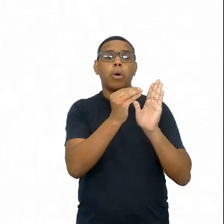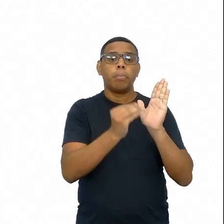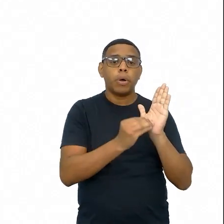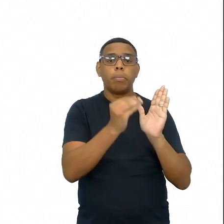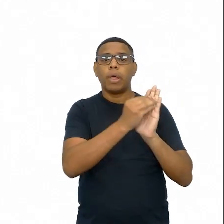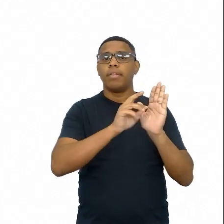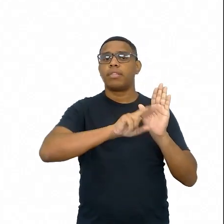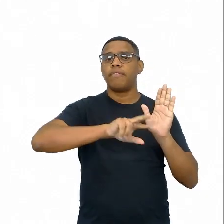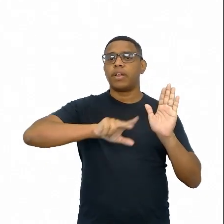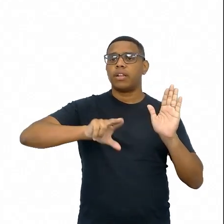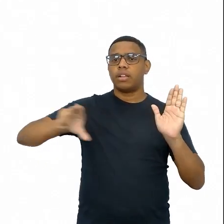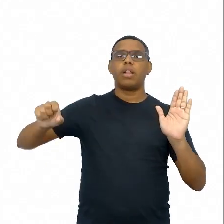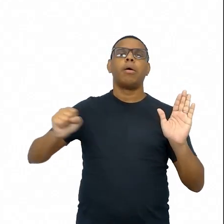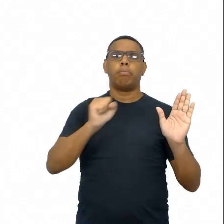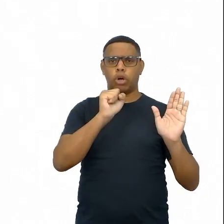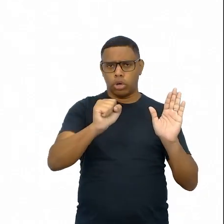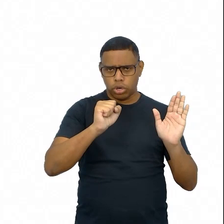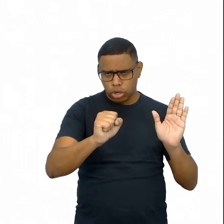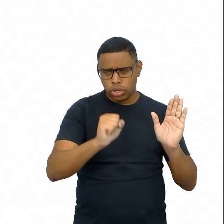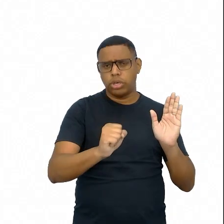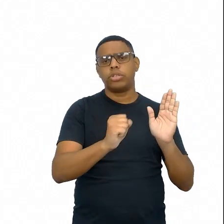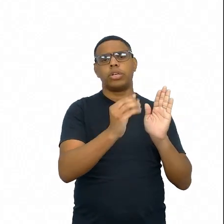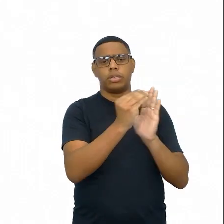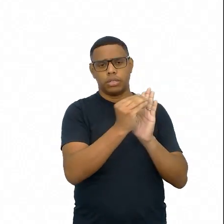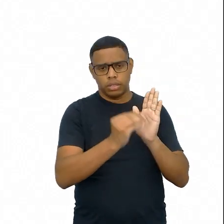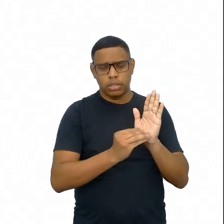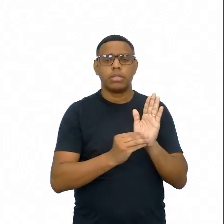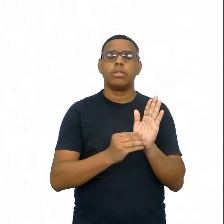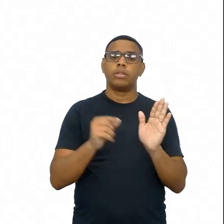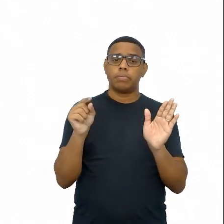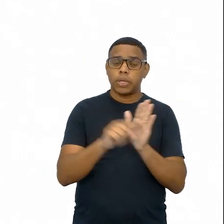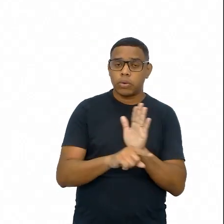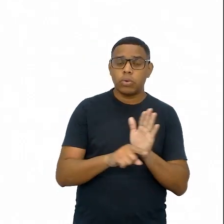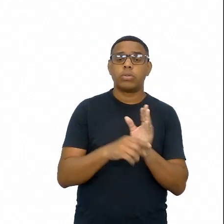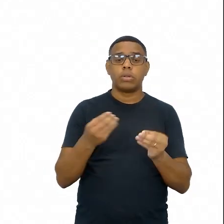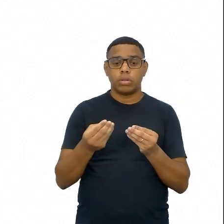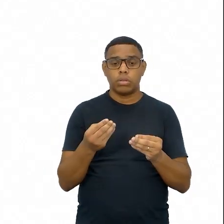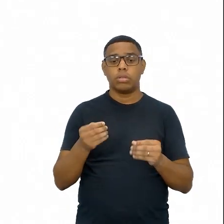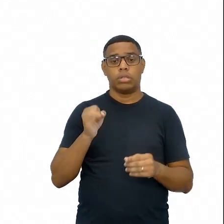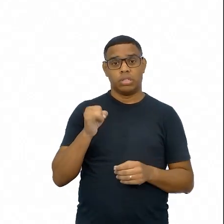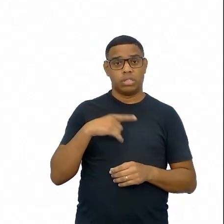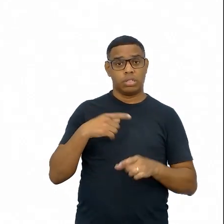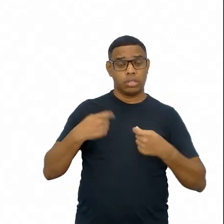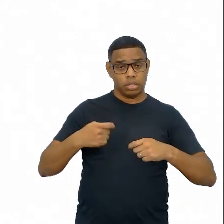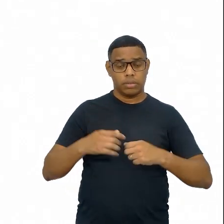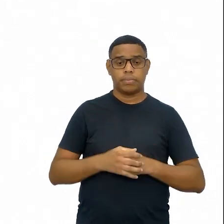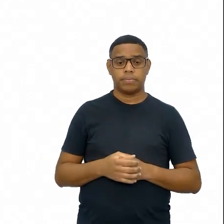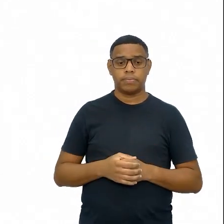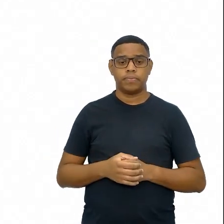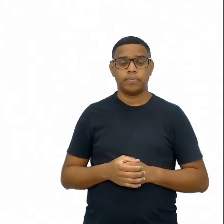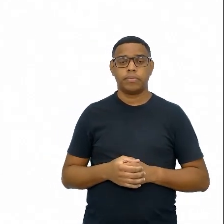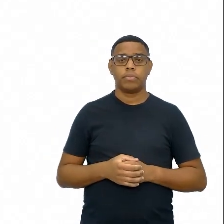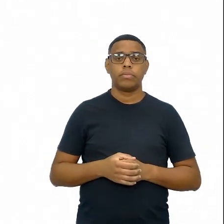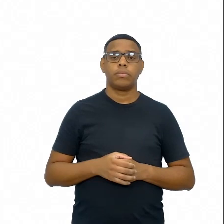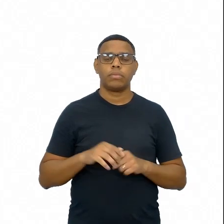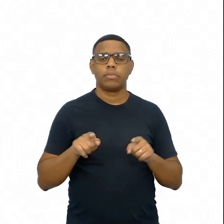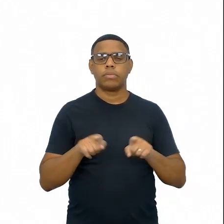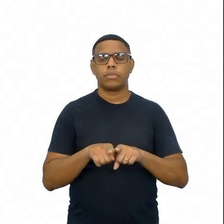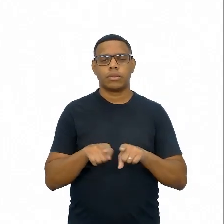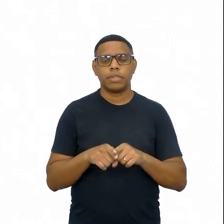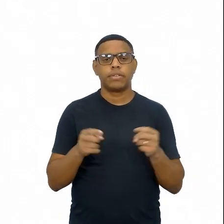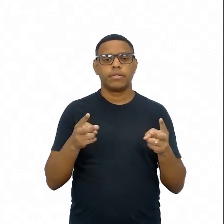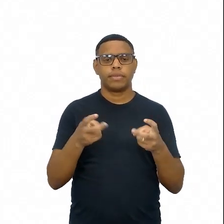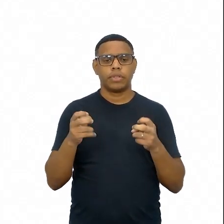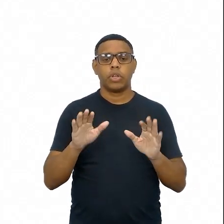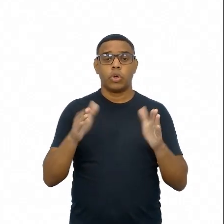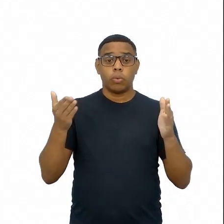uma vez que eles já fizeram isso, né, sempre questionando e intervindo caso seja necessário, e verificando qual